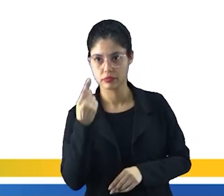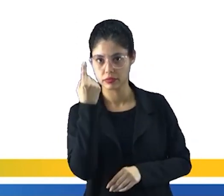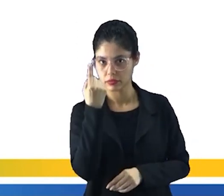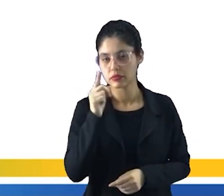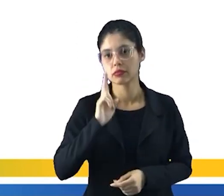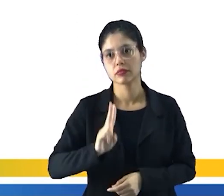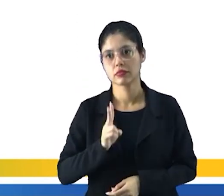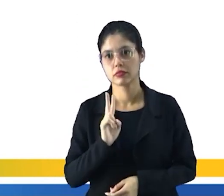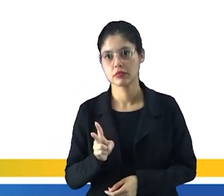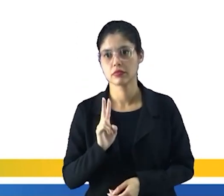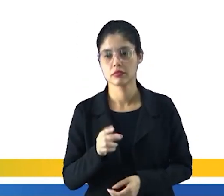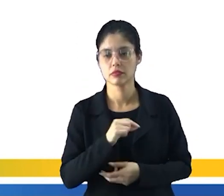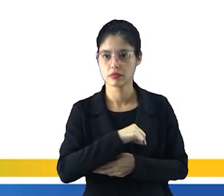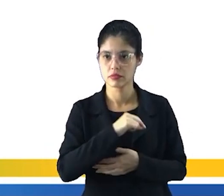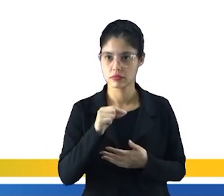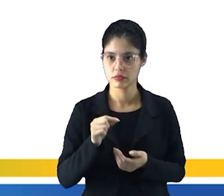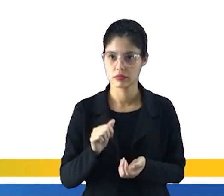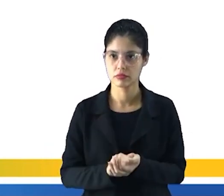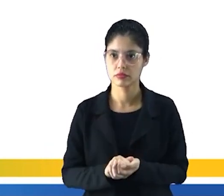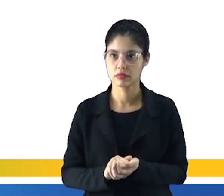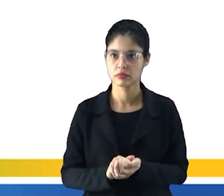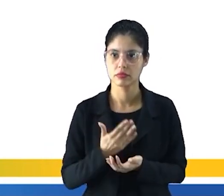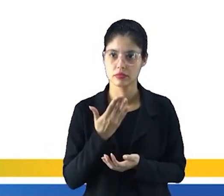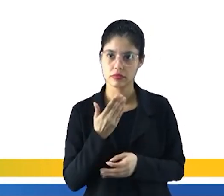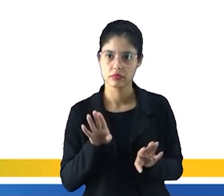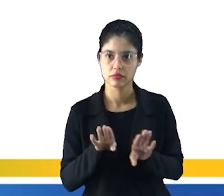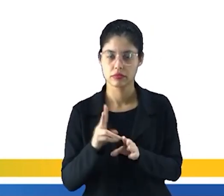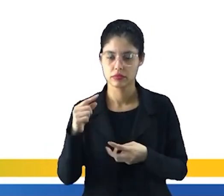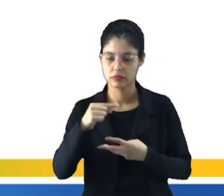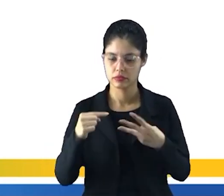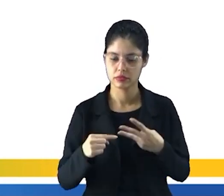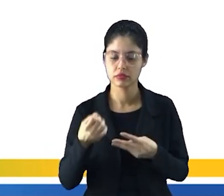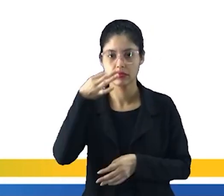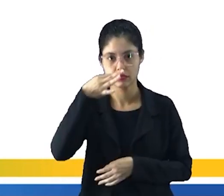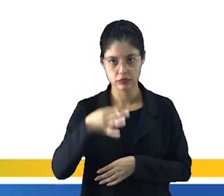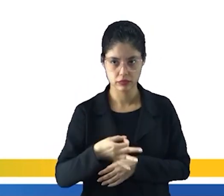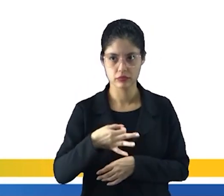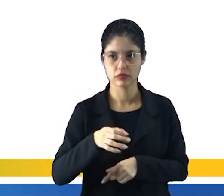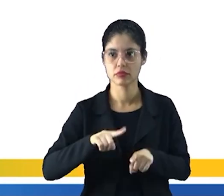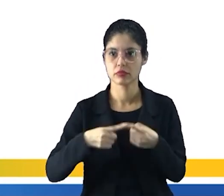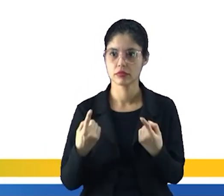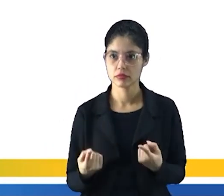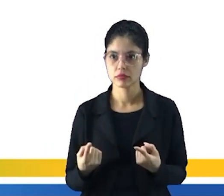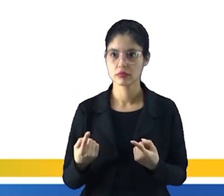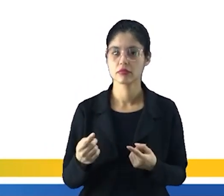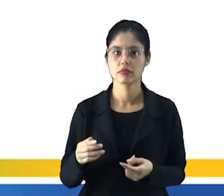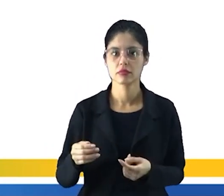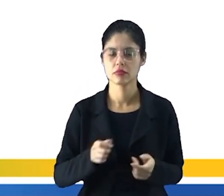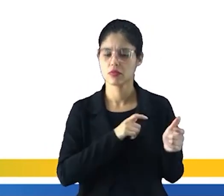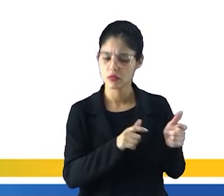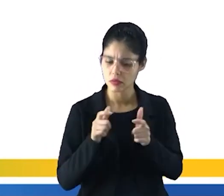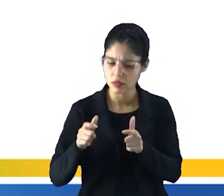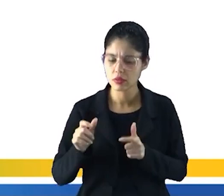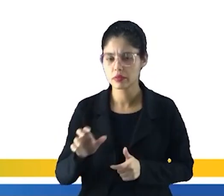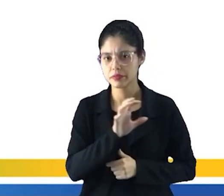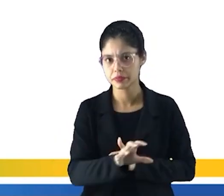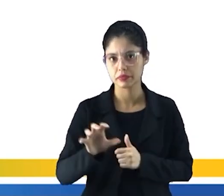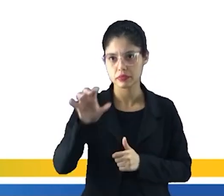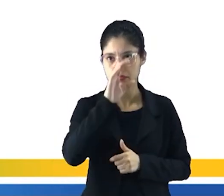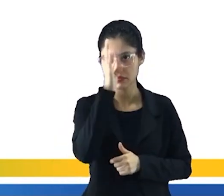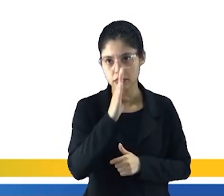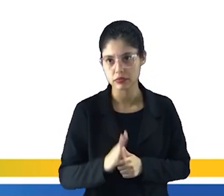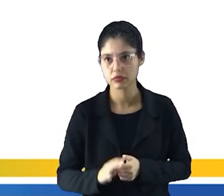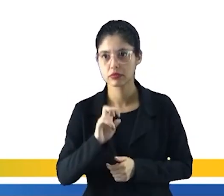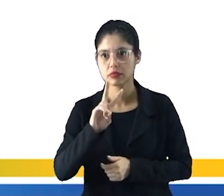um mesmo elemento. Os 3 nomes eles estão corretos, mas dependendo da região do